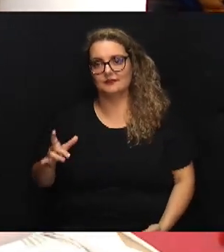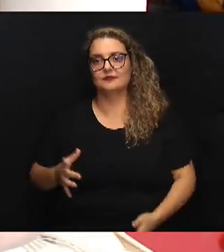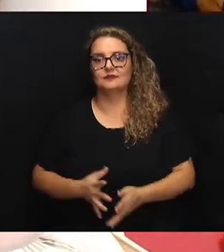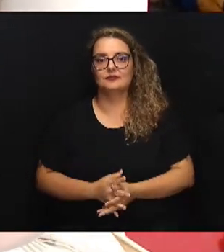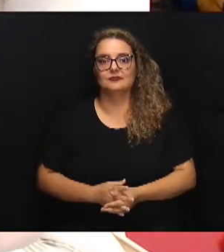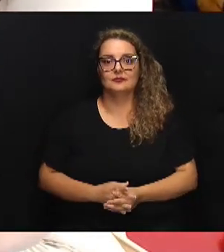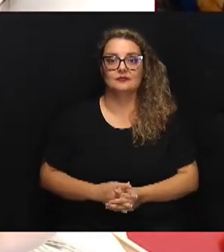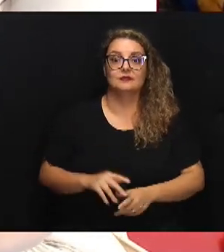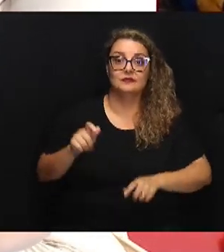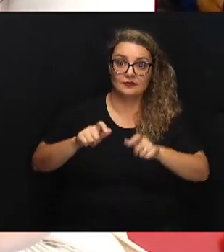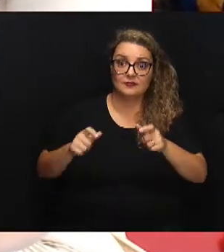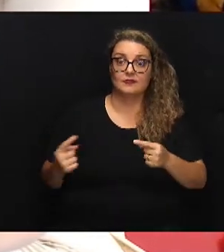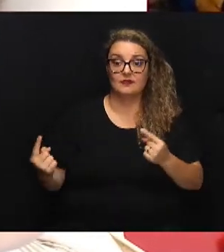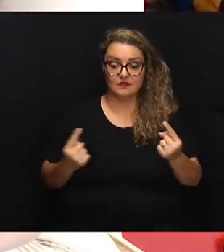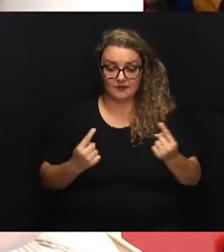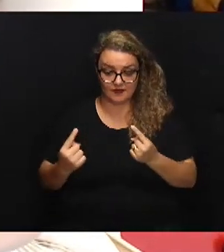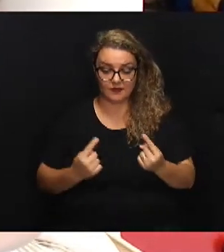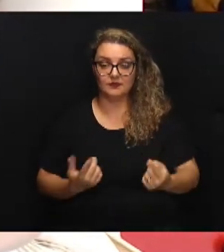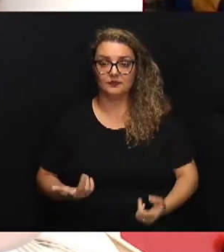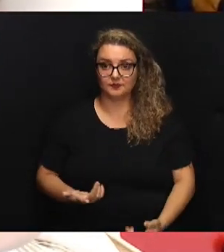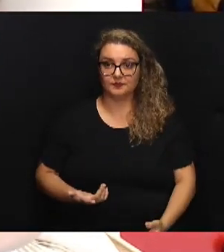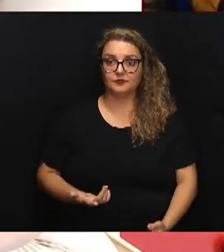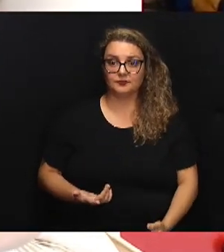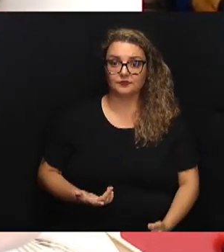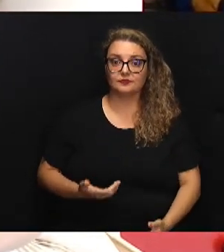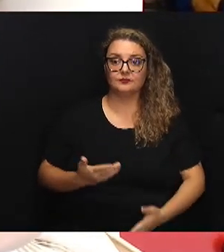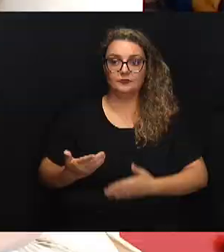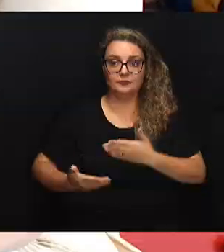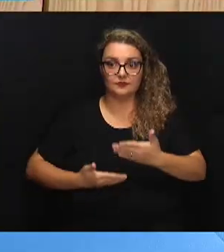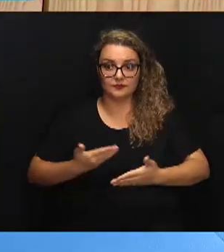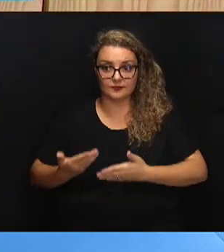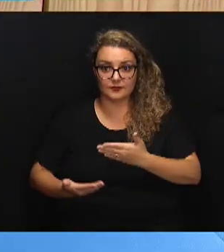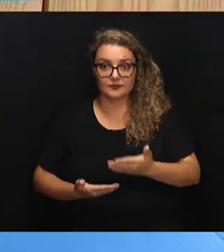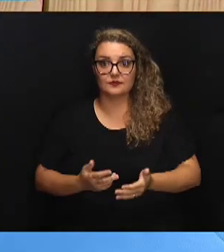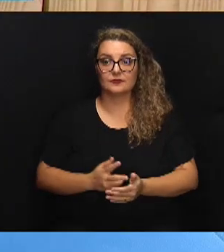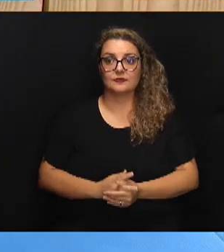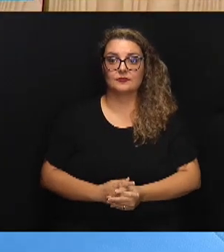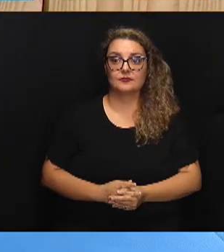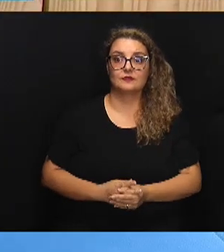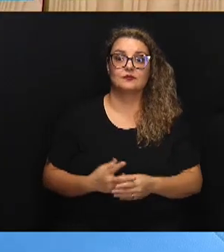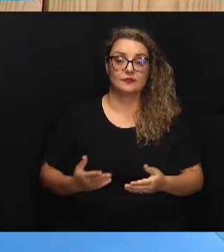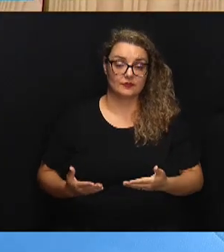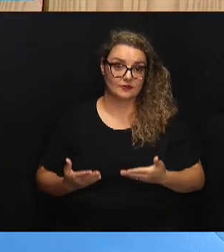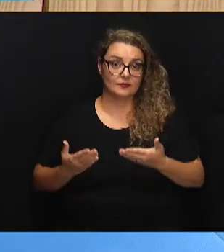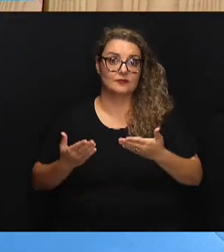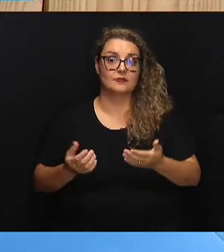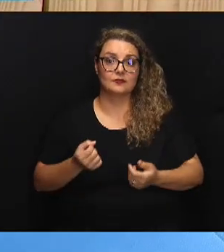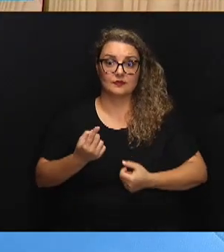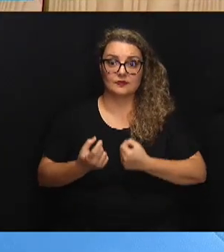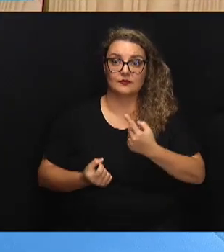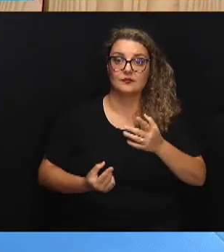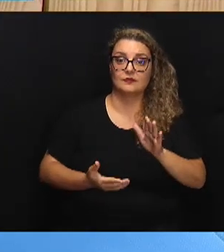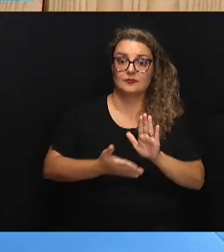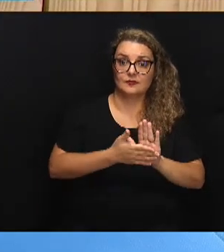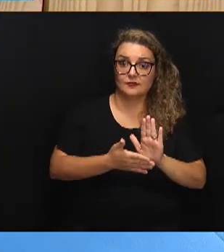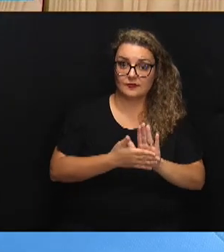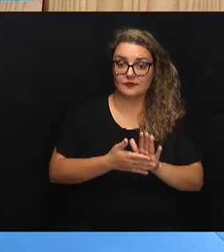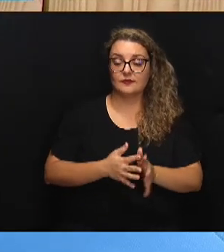as pessoas vão chegando, né, até o serviço, trazendo, né, algumas